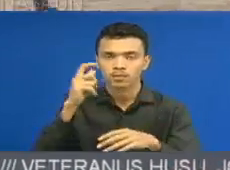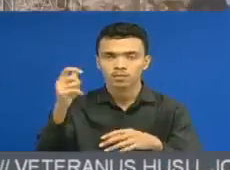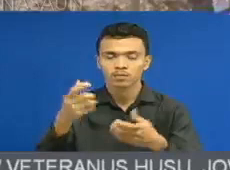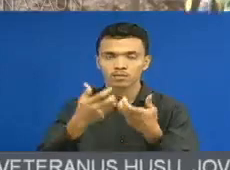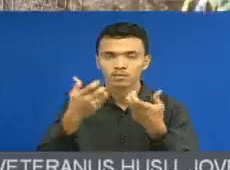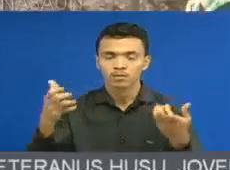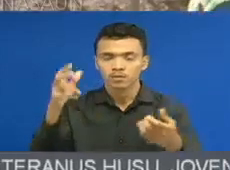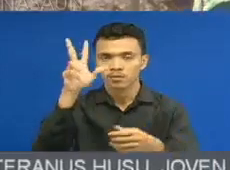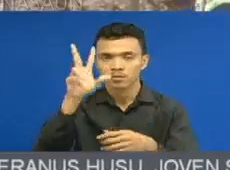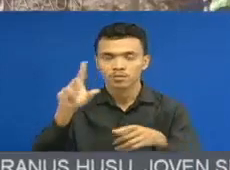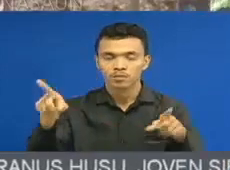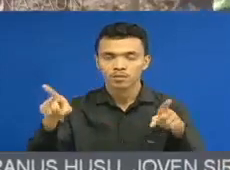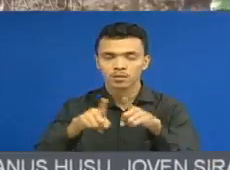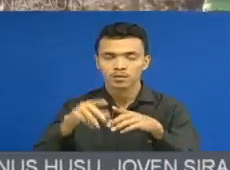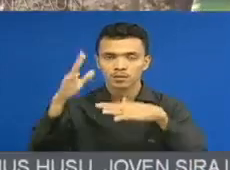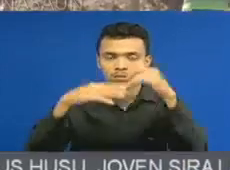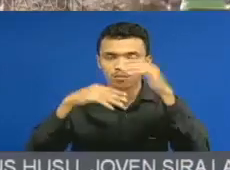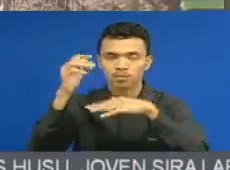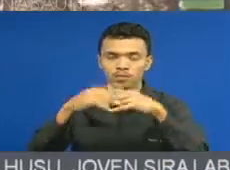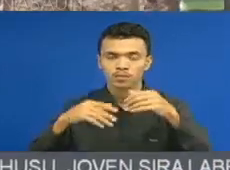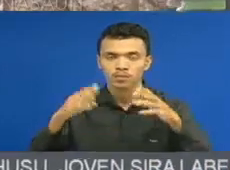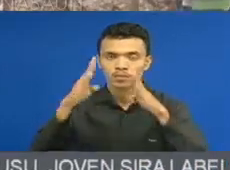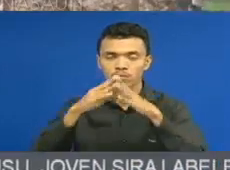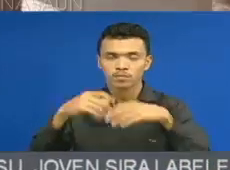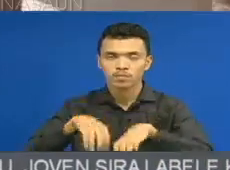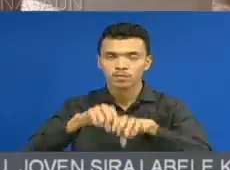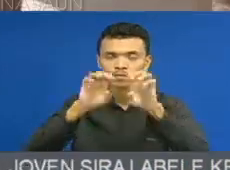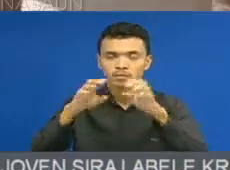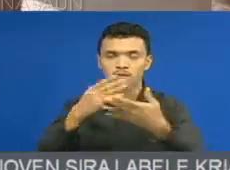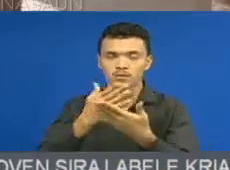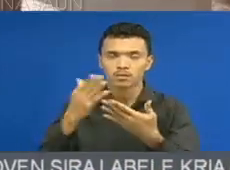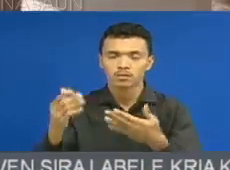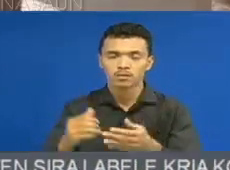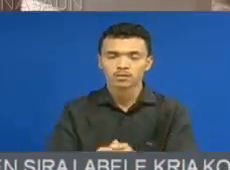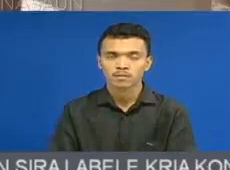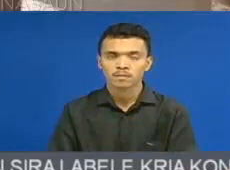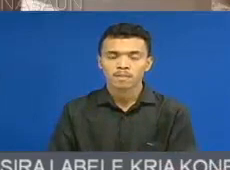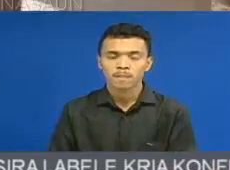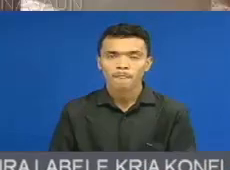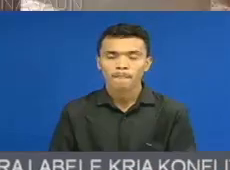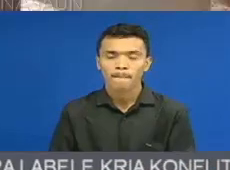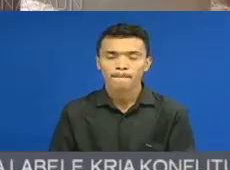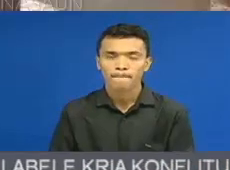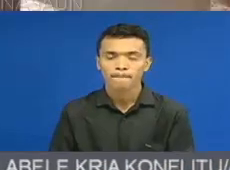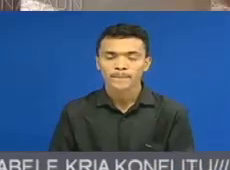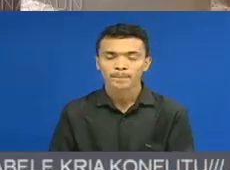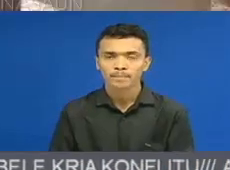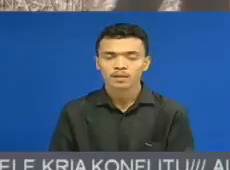tolu hanesan construção uma fansa sang responsabiliza husi companhia Mercy uma fang